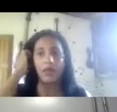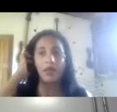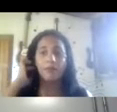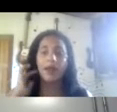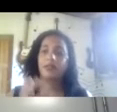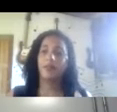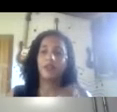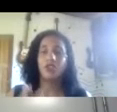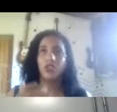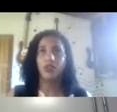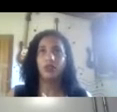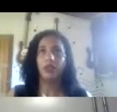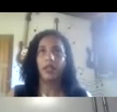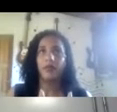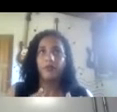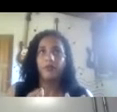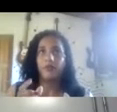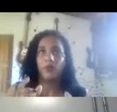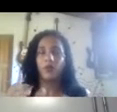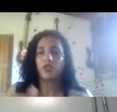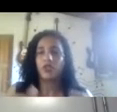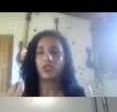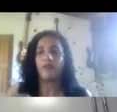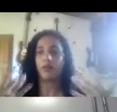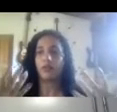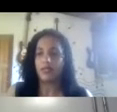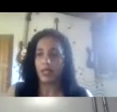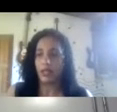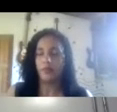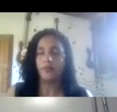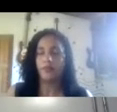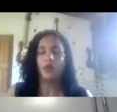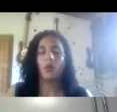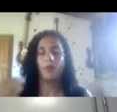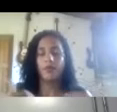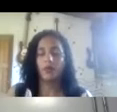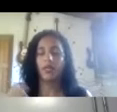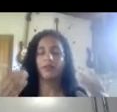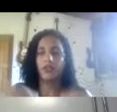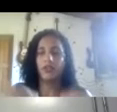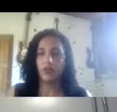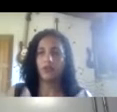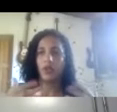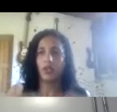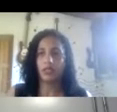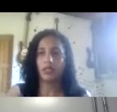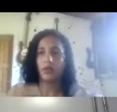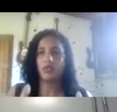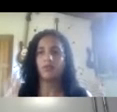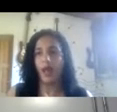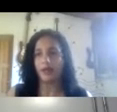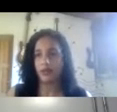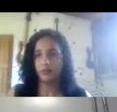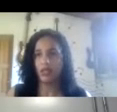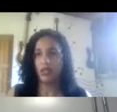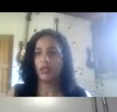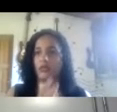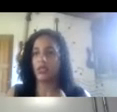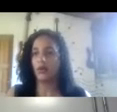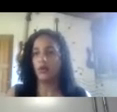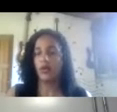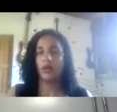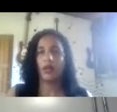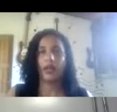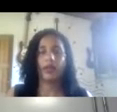mulher. Mas imaginem que o procedimento estava acontecendo com a pessoa que era vítima de violência no mesmo espaço em